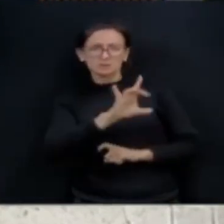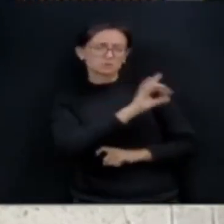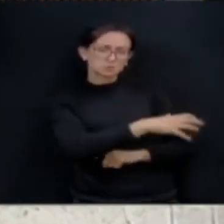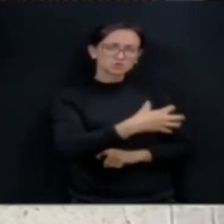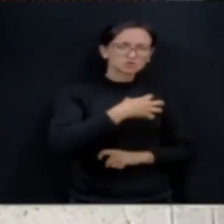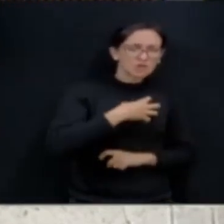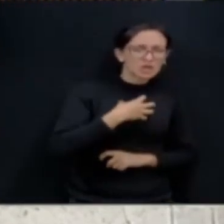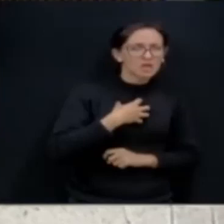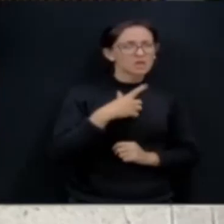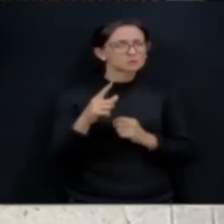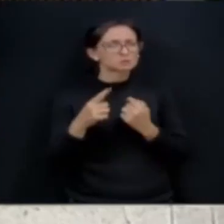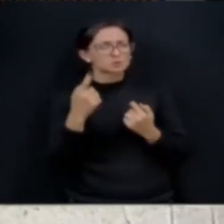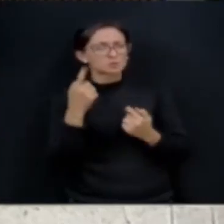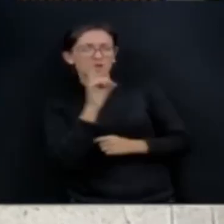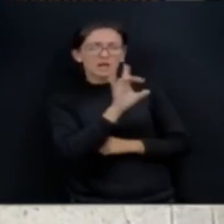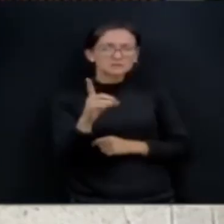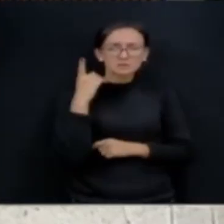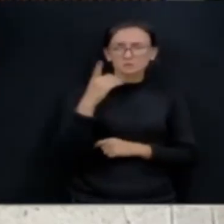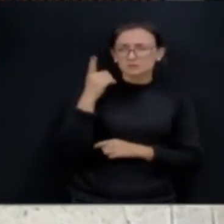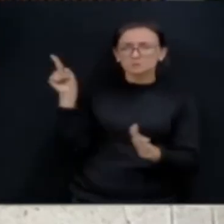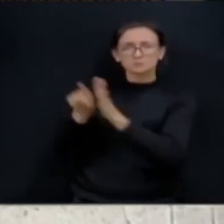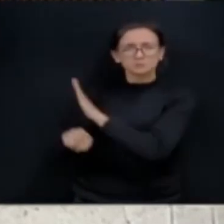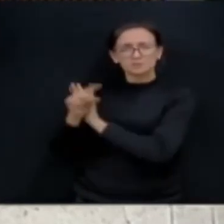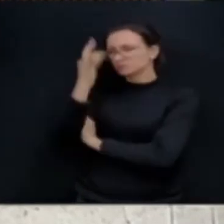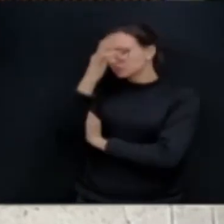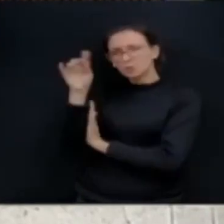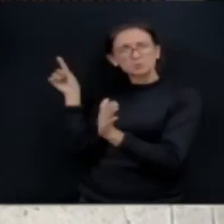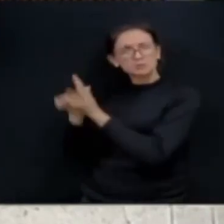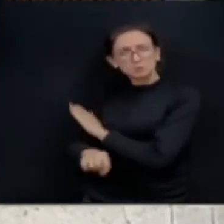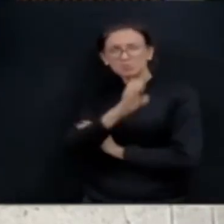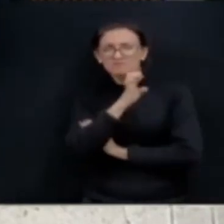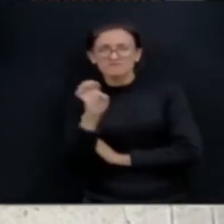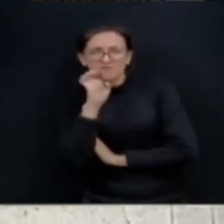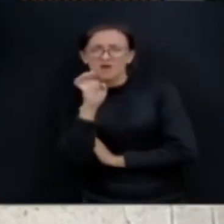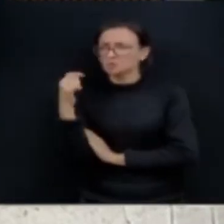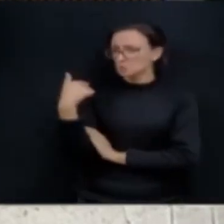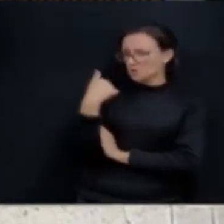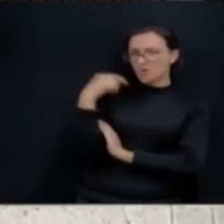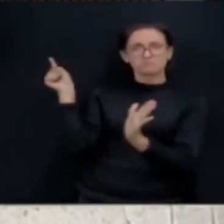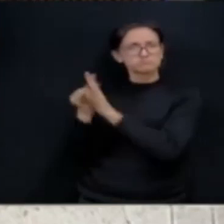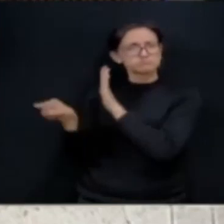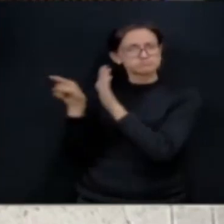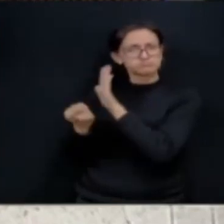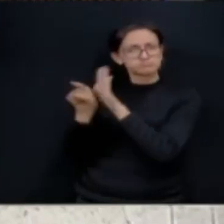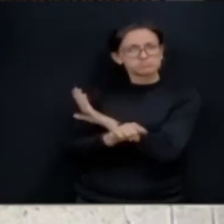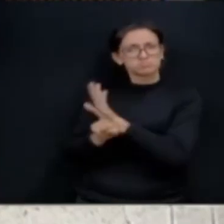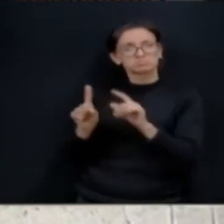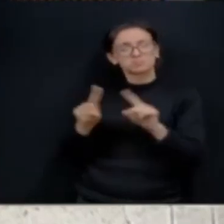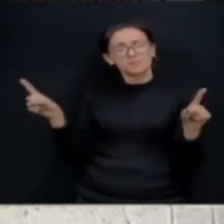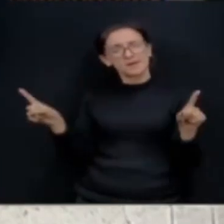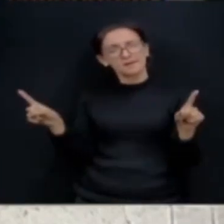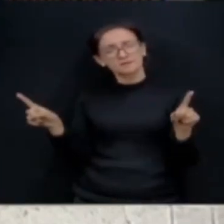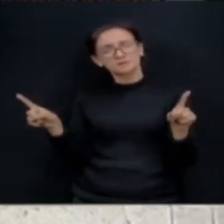de abordagem, cada deputado que perguntou, o deputado Tiago Amaral, o deputado Evandro ou eu, todos nós saímos de